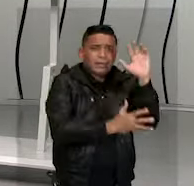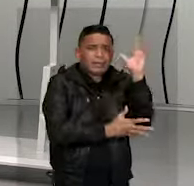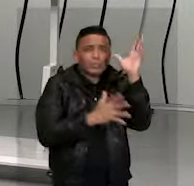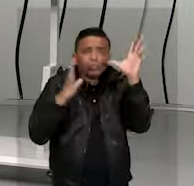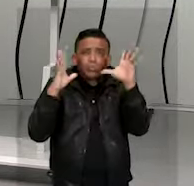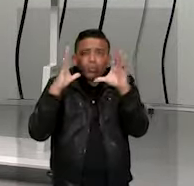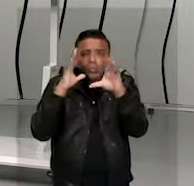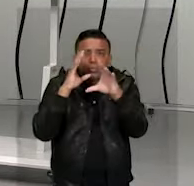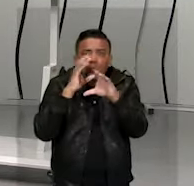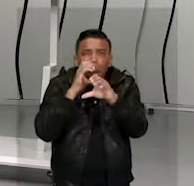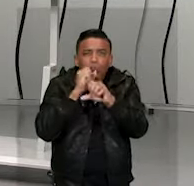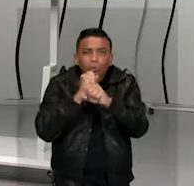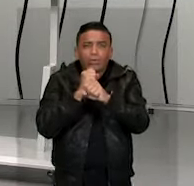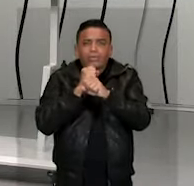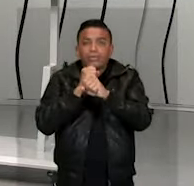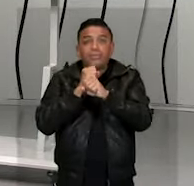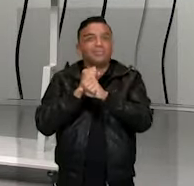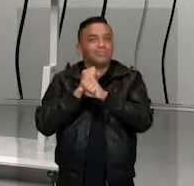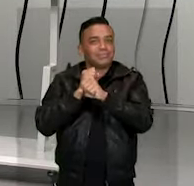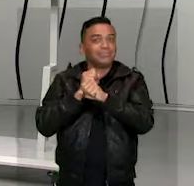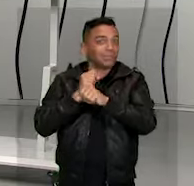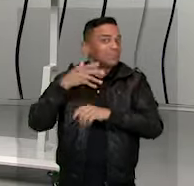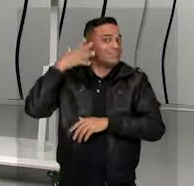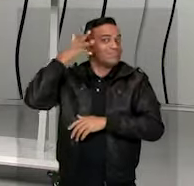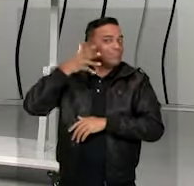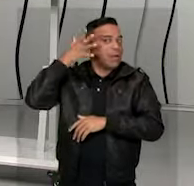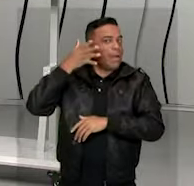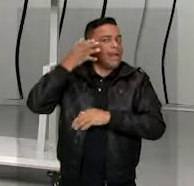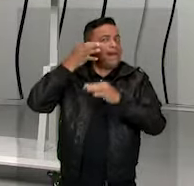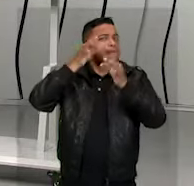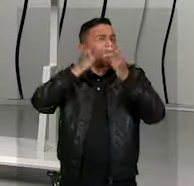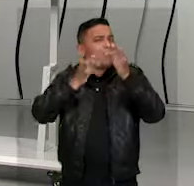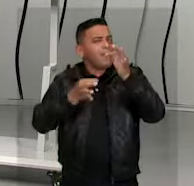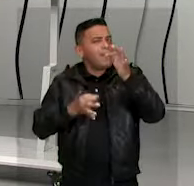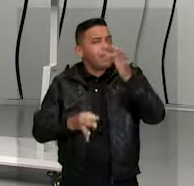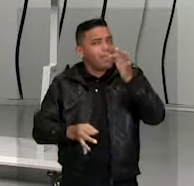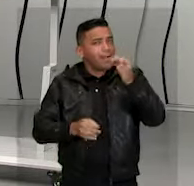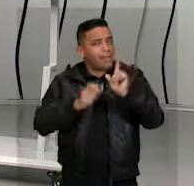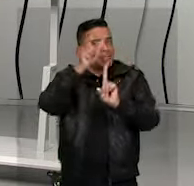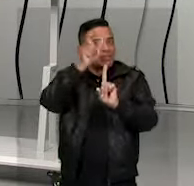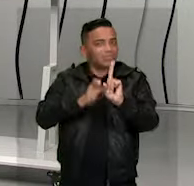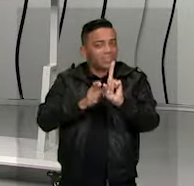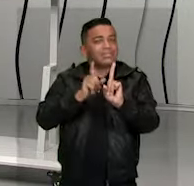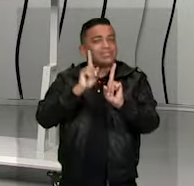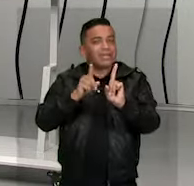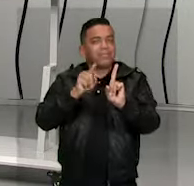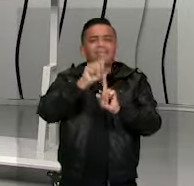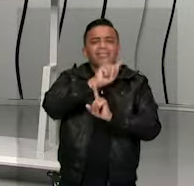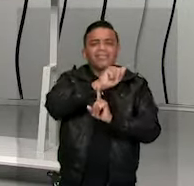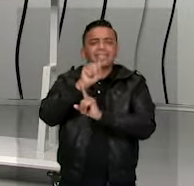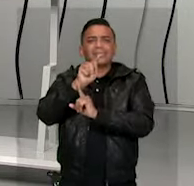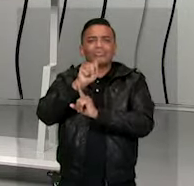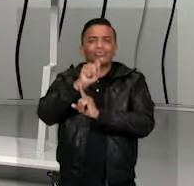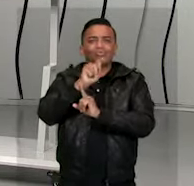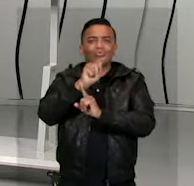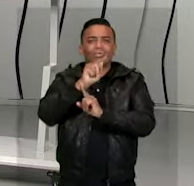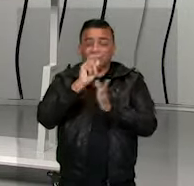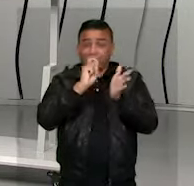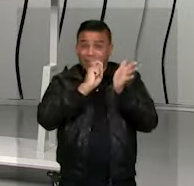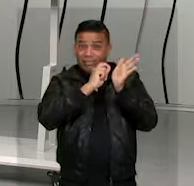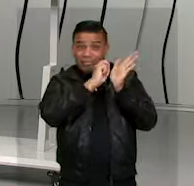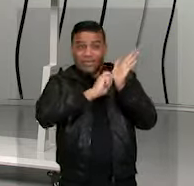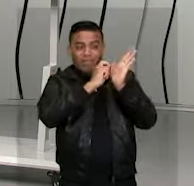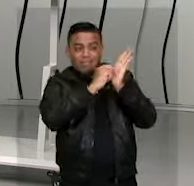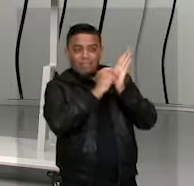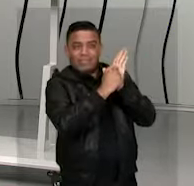descrito. E o discurso dos personagens sempre virá contraversão. Quando os